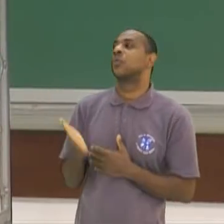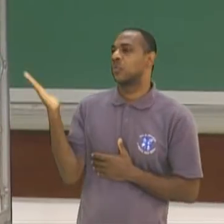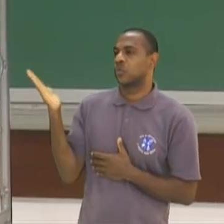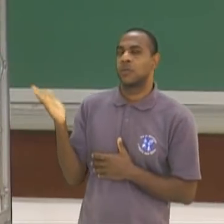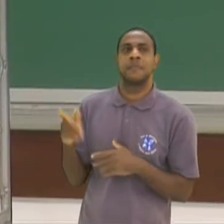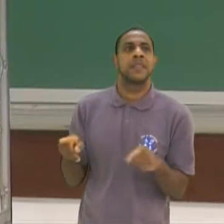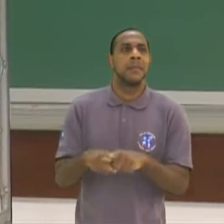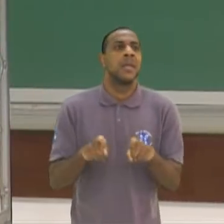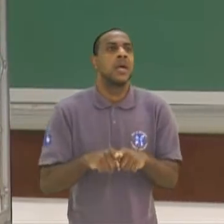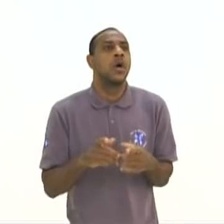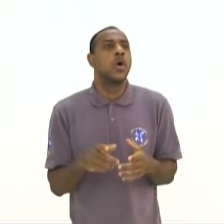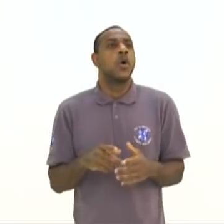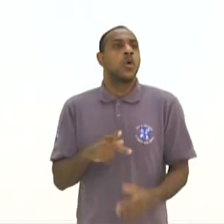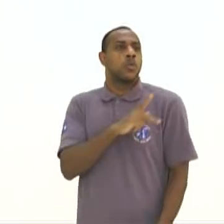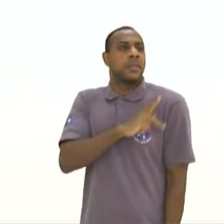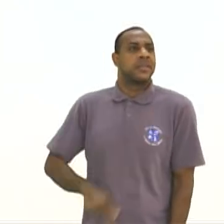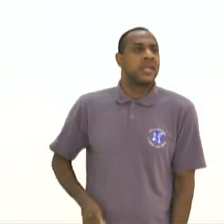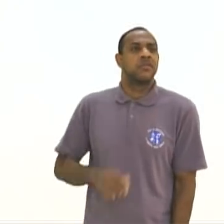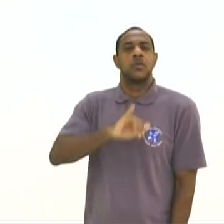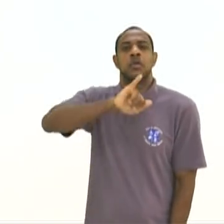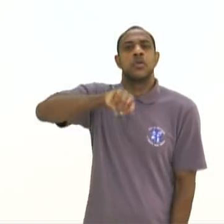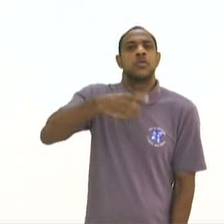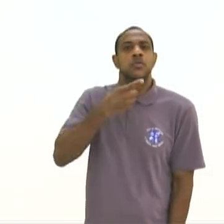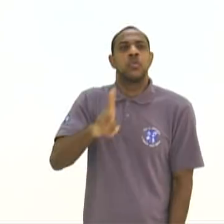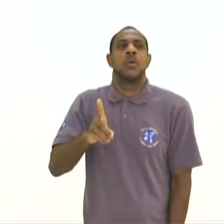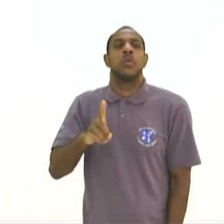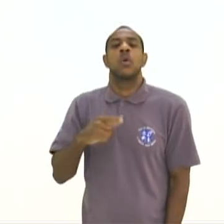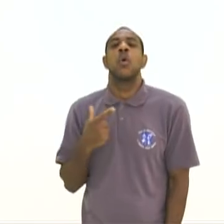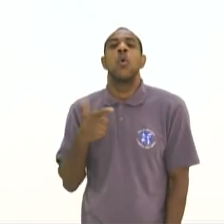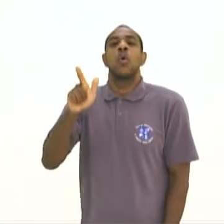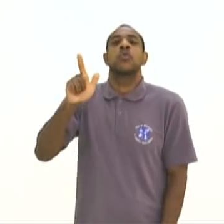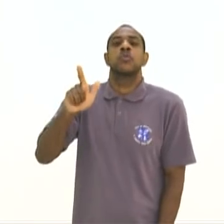João Figueiredo, quais os outros presidentes do regime militar?